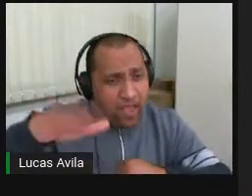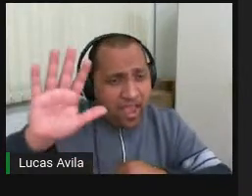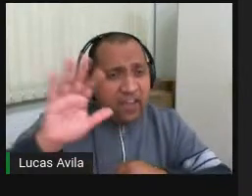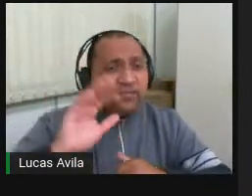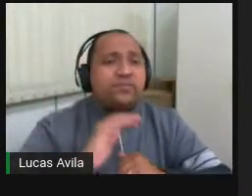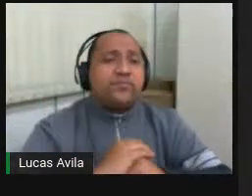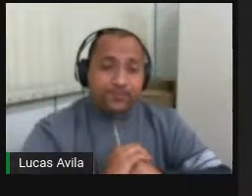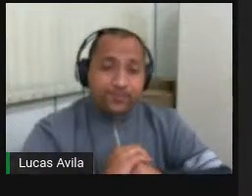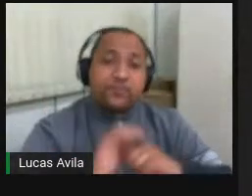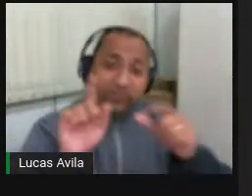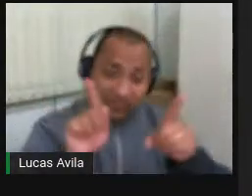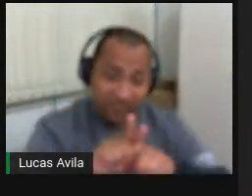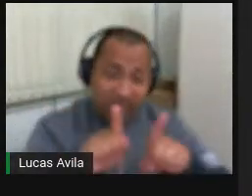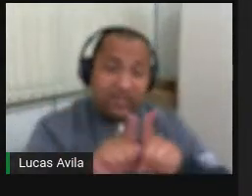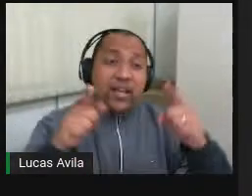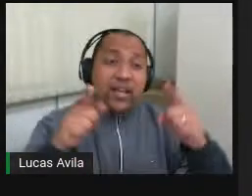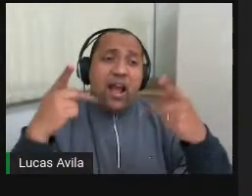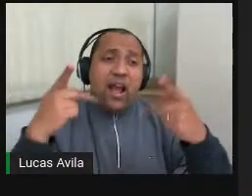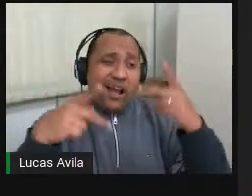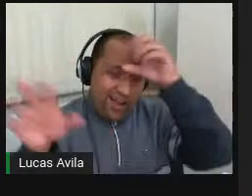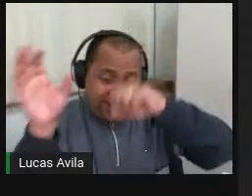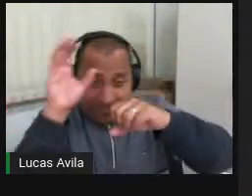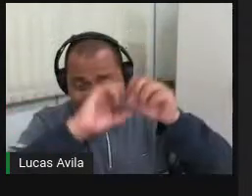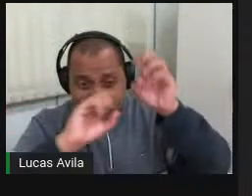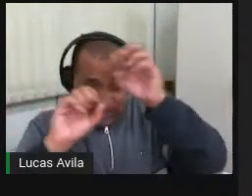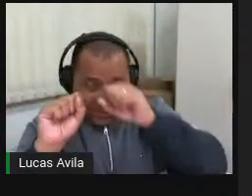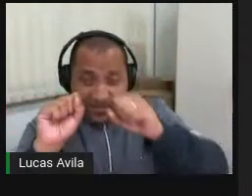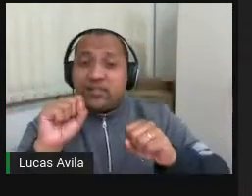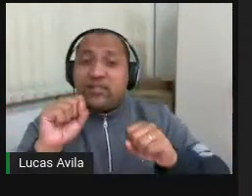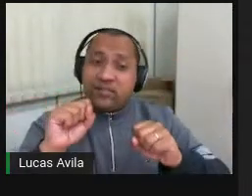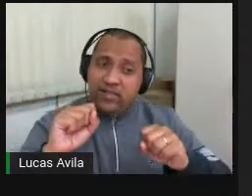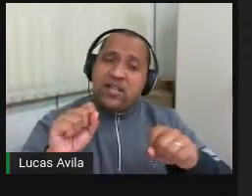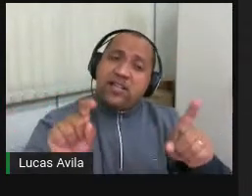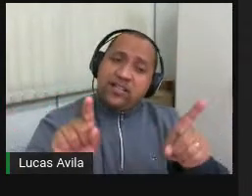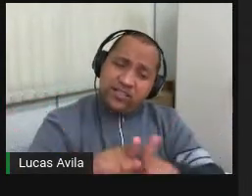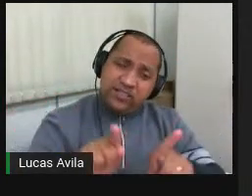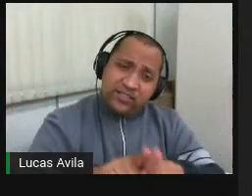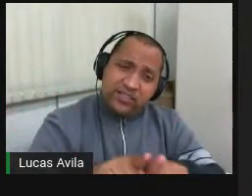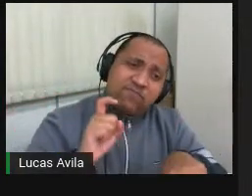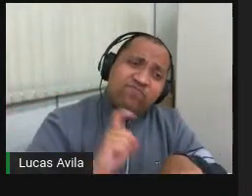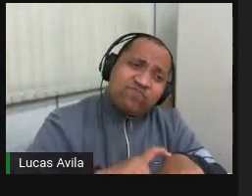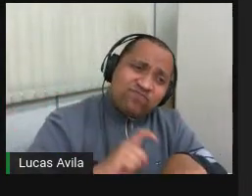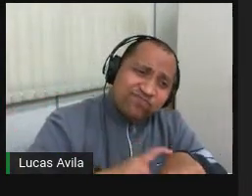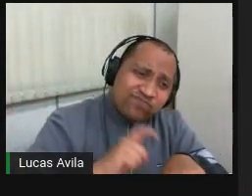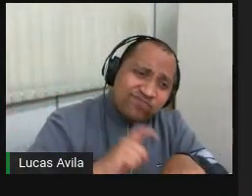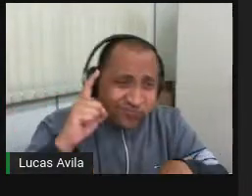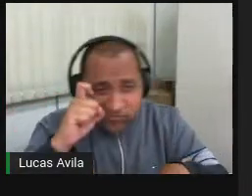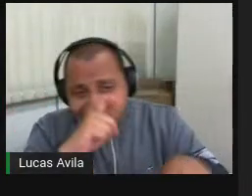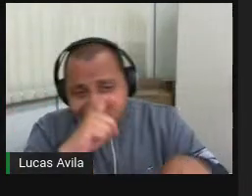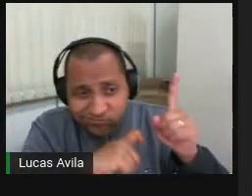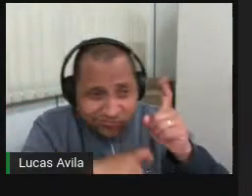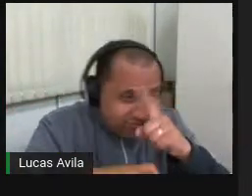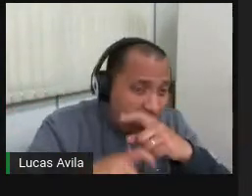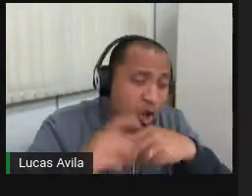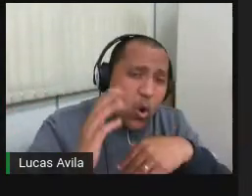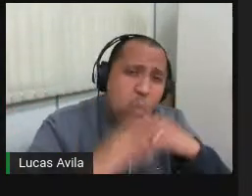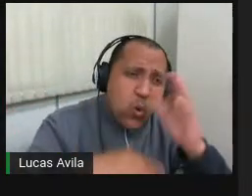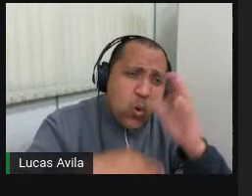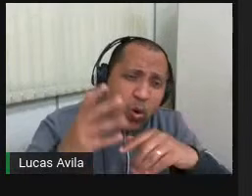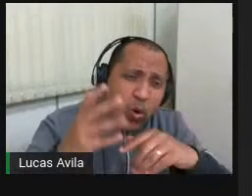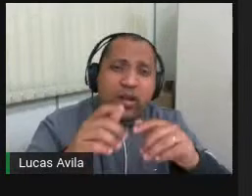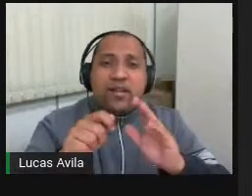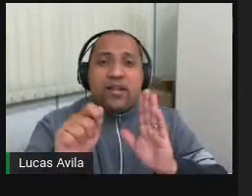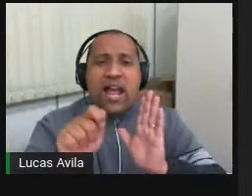todas as aprendizagens, levem os momentos de dificuldades na construção do artigo, do TCC,